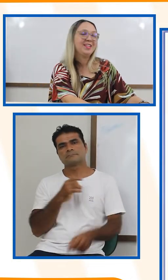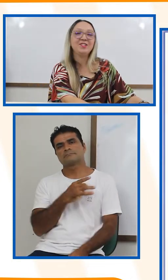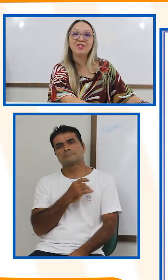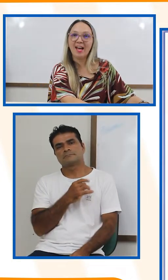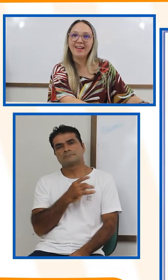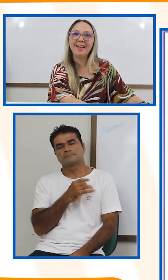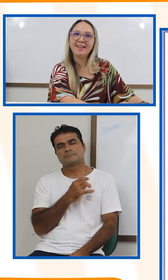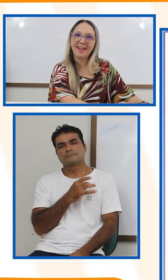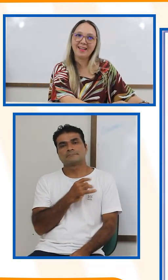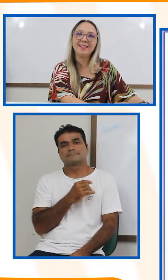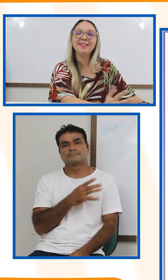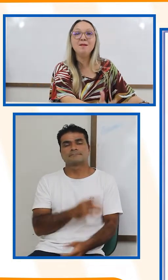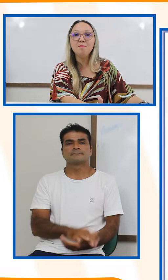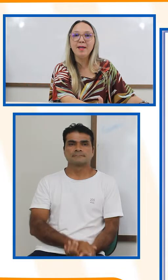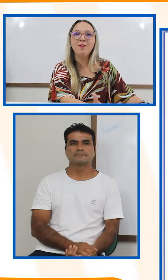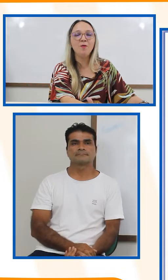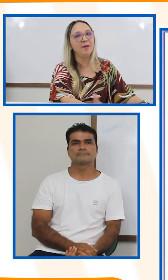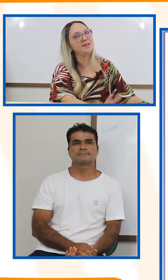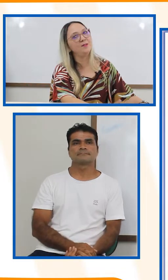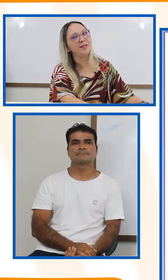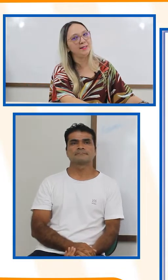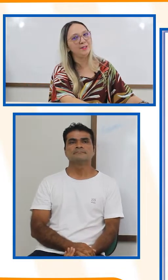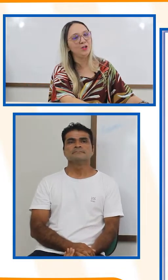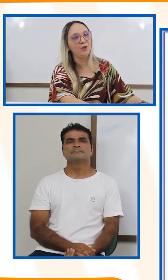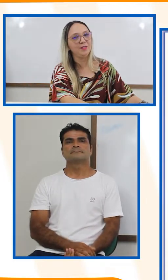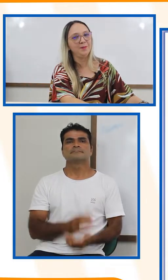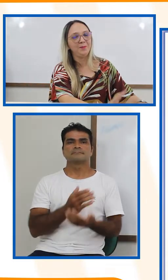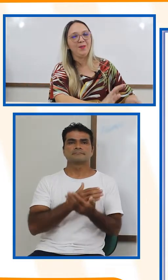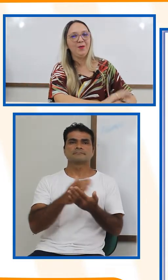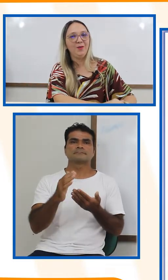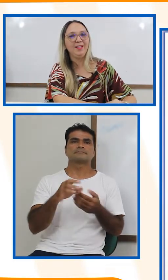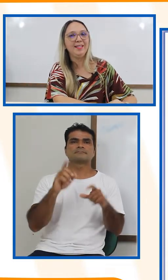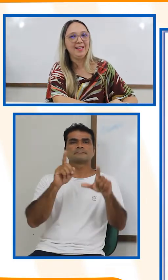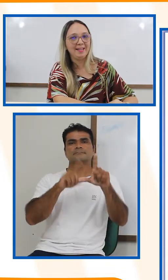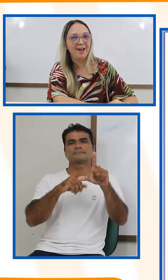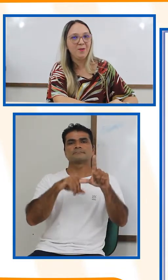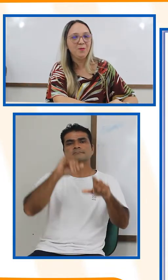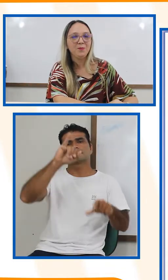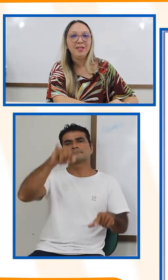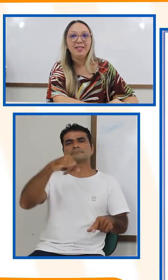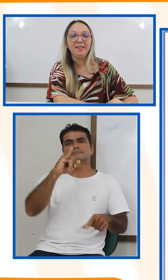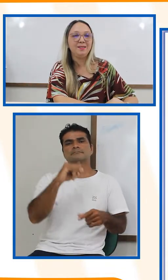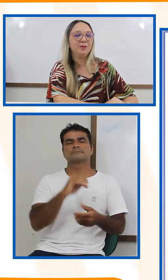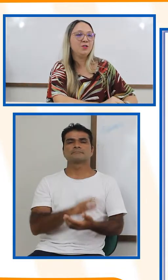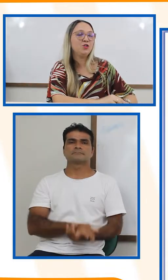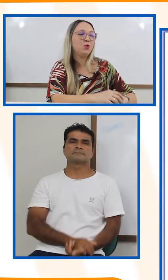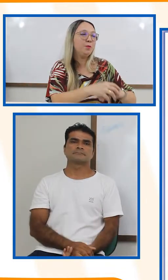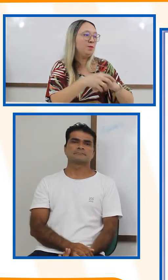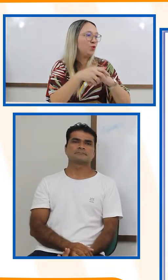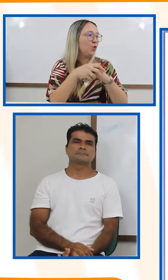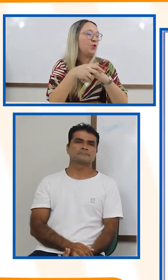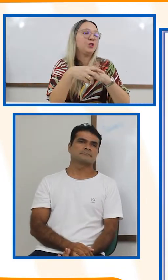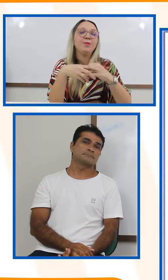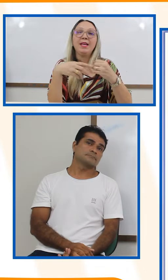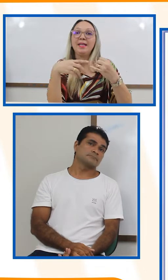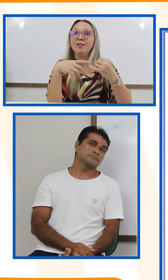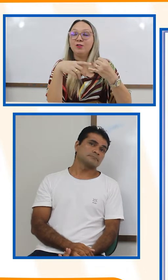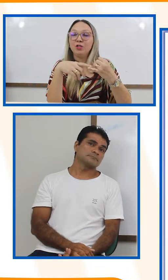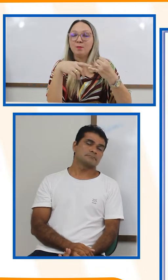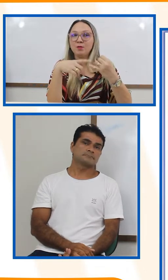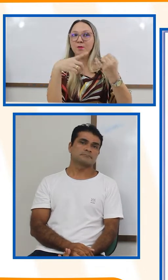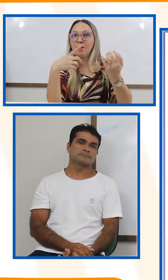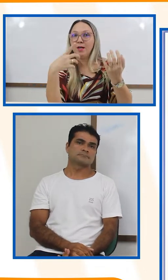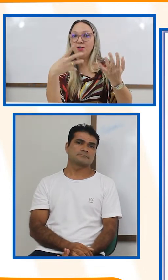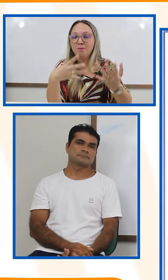Viu? Jararaca também começa com a letra J. Olha que legal. Então, nós descobrimos hoje que